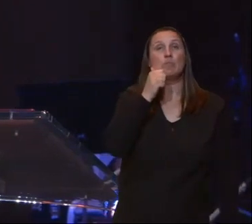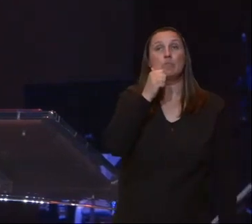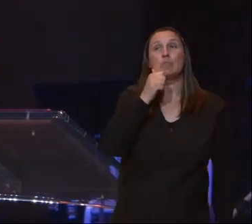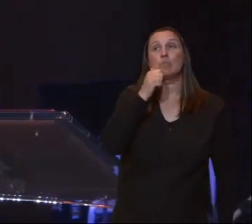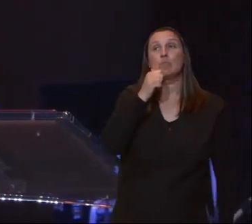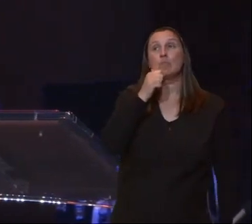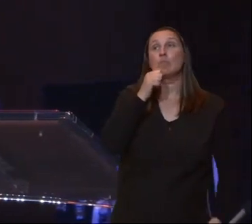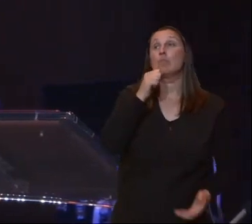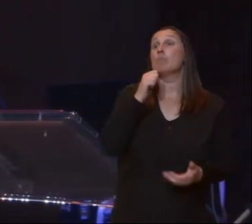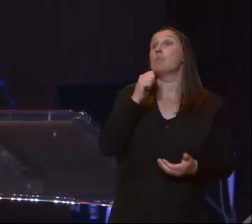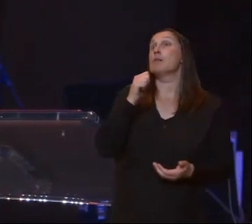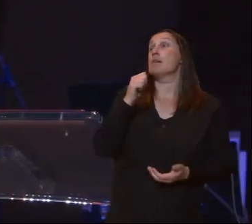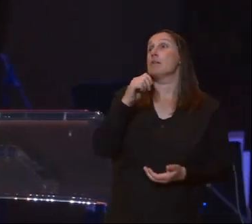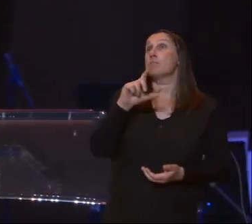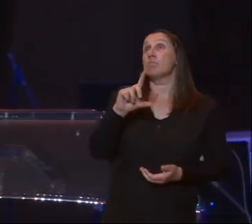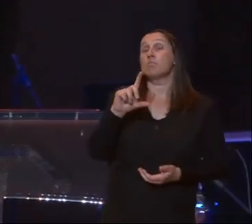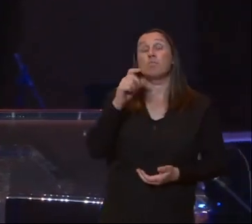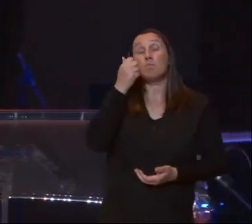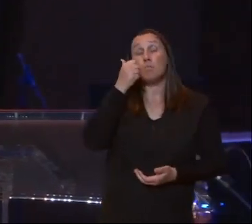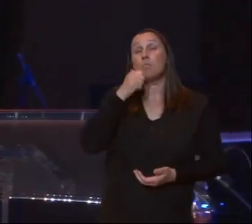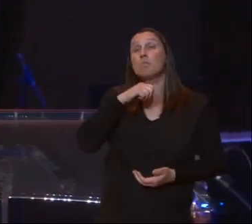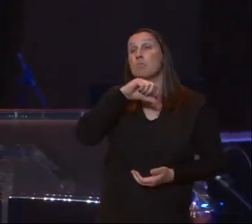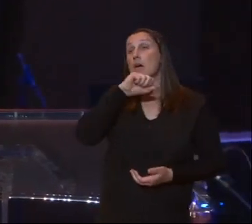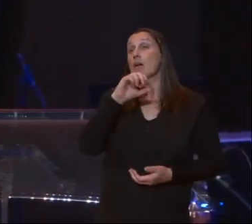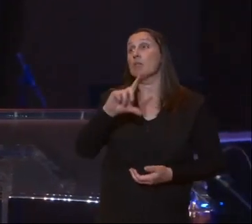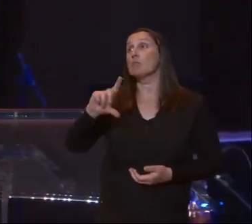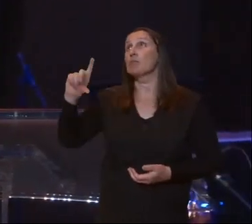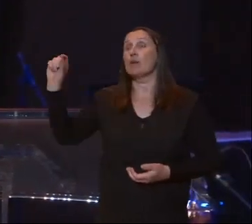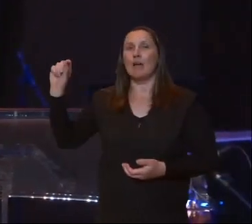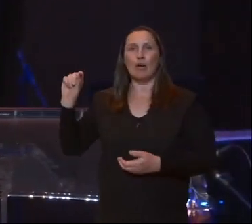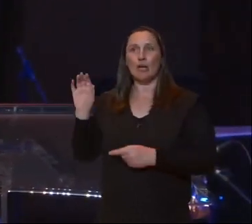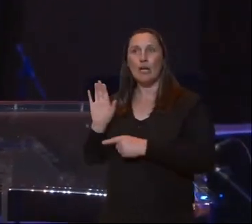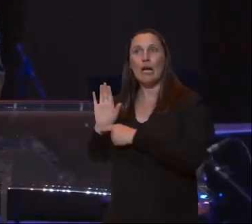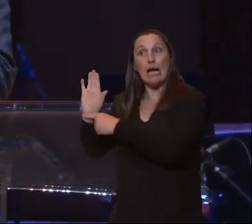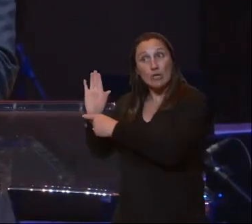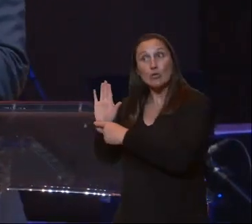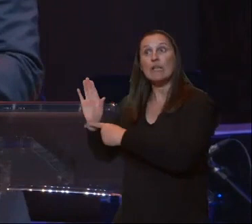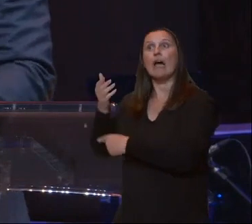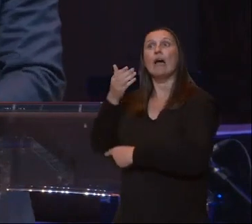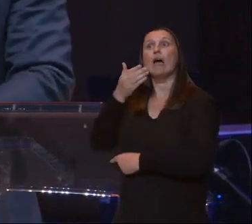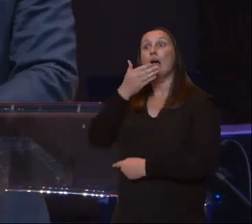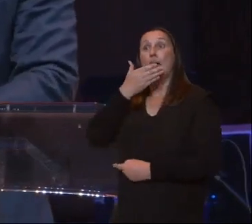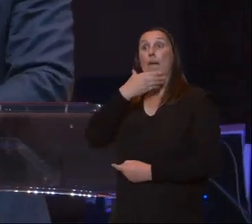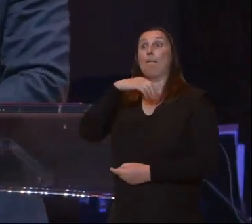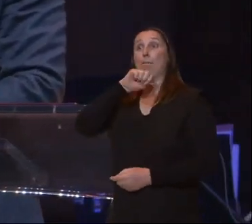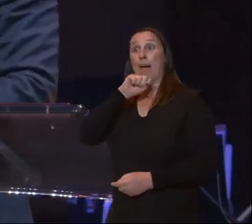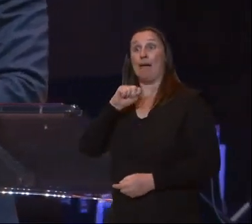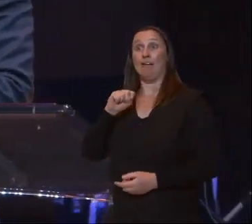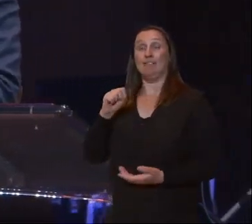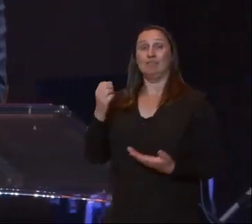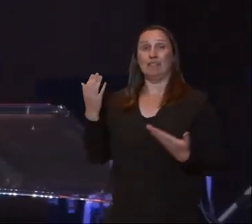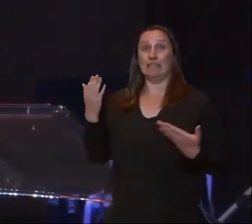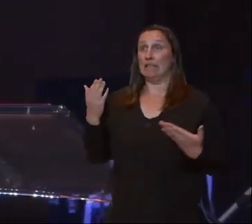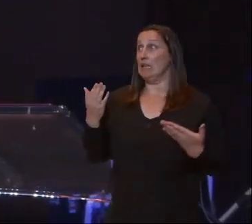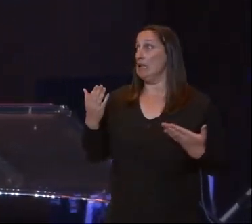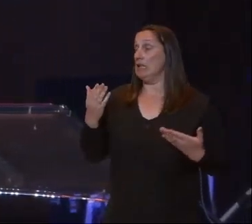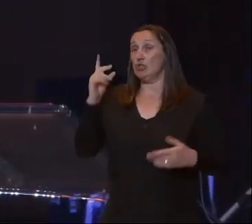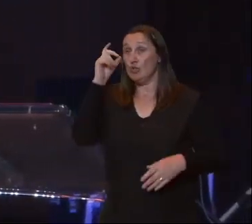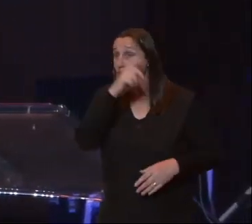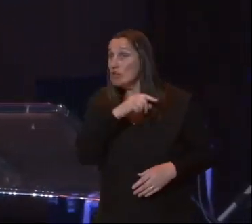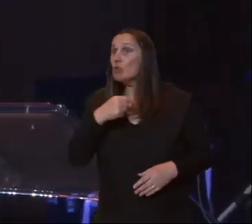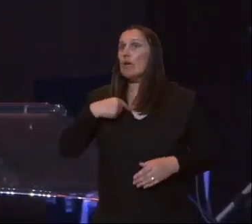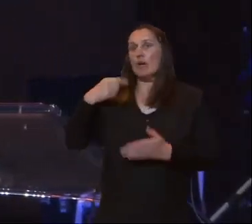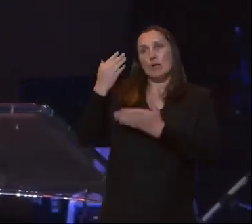tinha que sustentar seu pai. Ele falou: Michel, era uma loucura. Porque eu estudava,